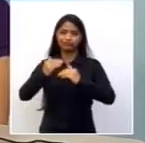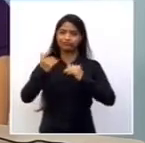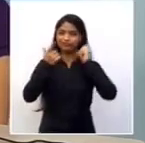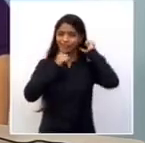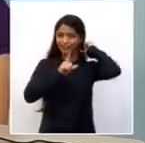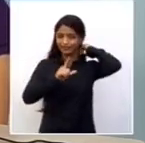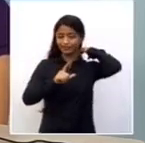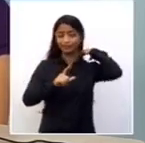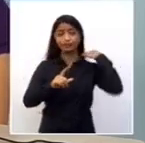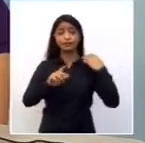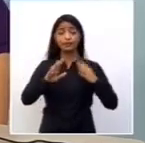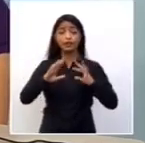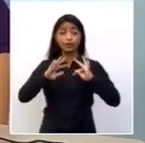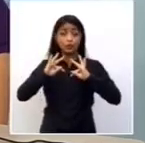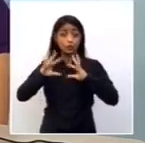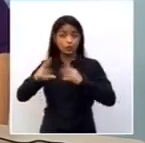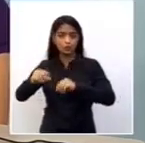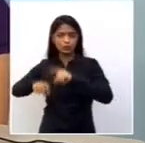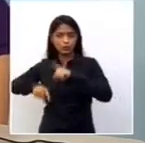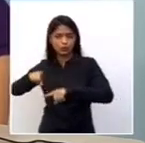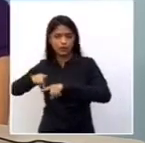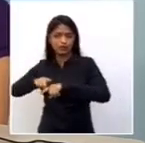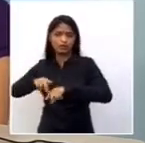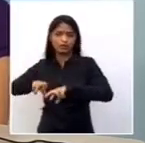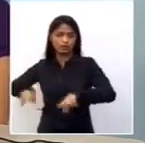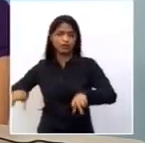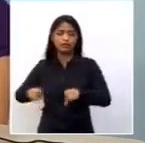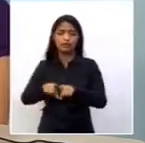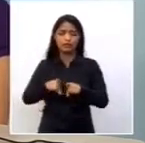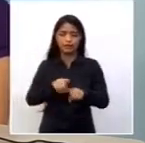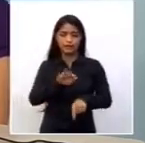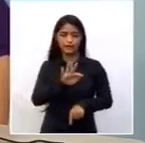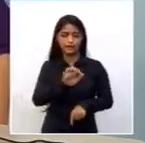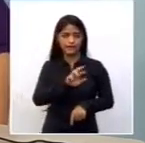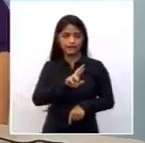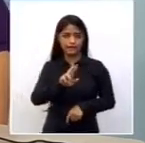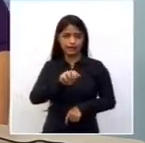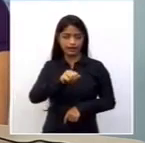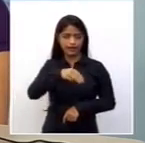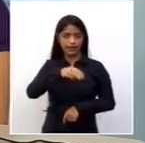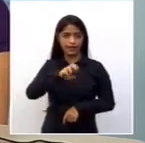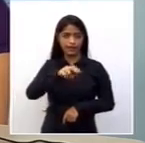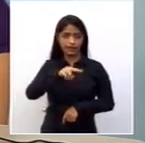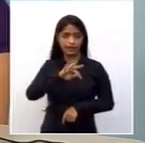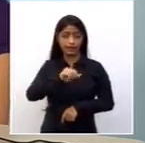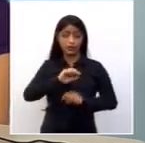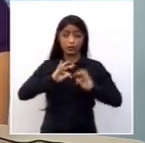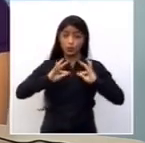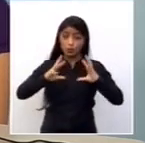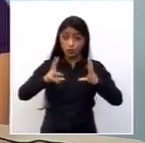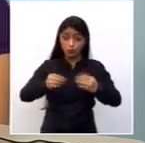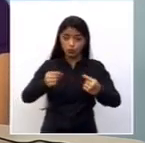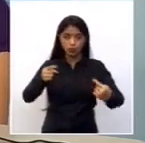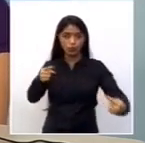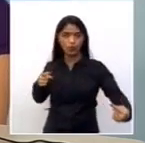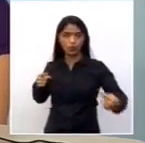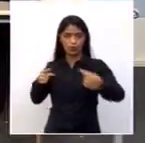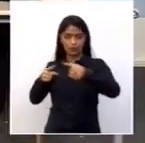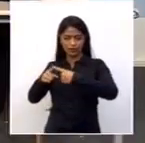nem todo instrumento e nem toda ferramenta vai ser adequada para o desenvolvimento e avaliação de